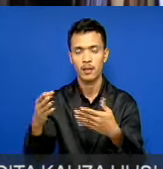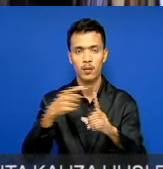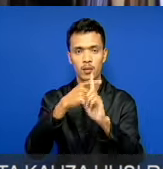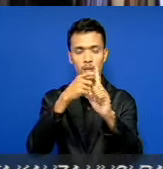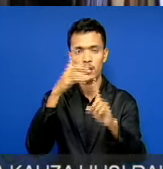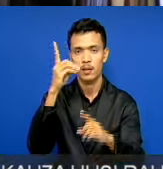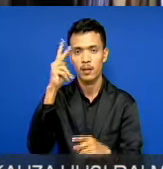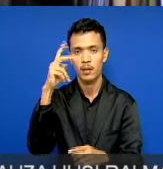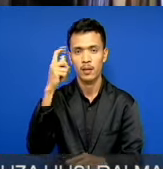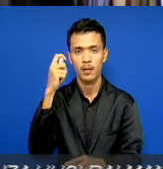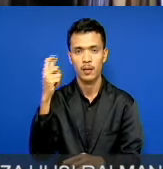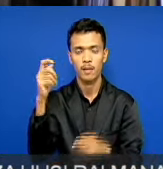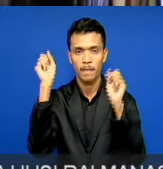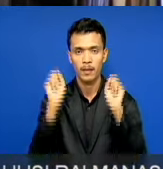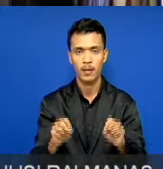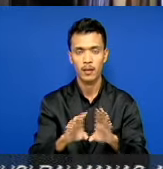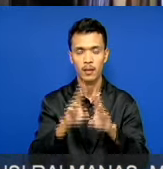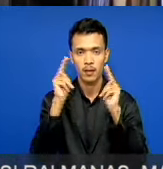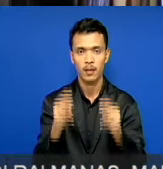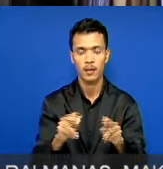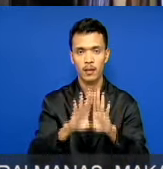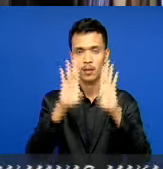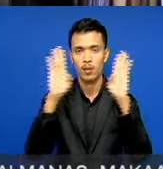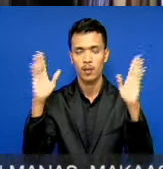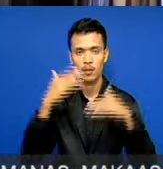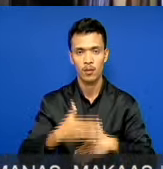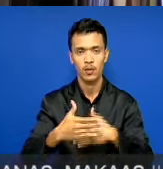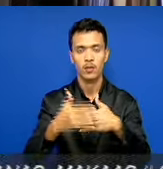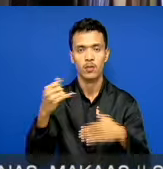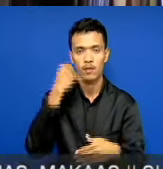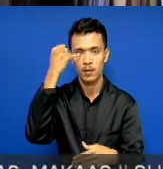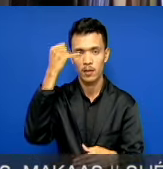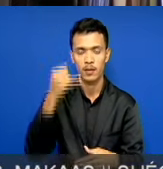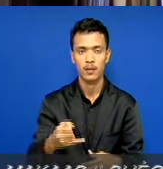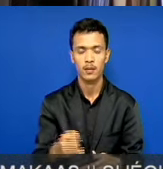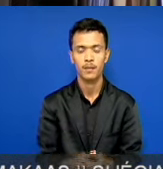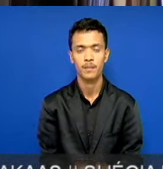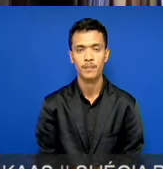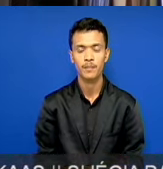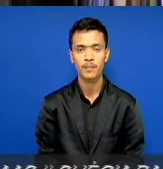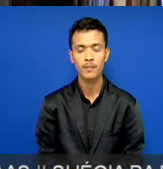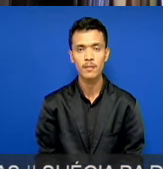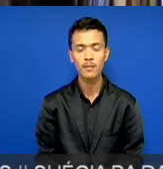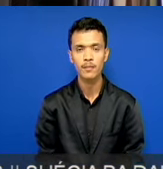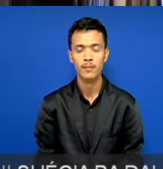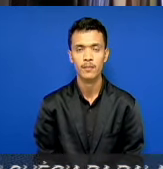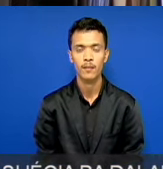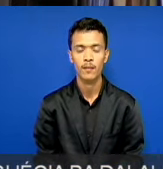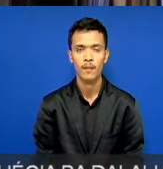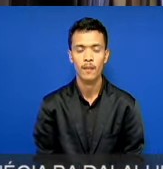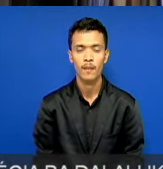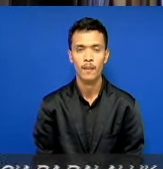sei. Aro tem que loca uma processo de investigação. Ba diretor sira e na ba hosif department sira.